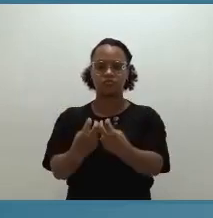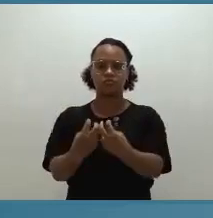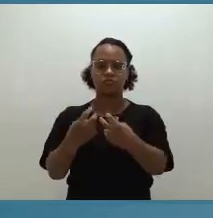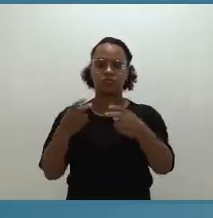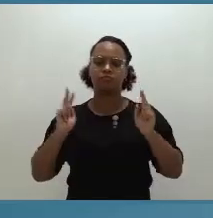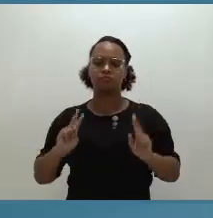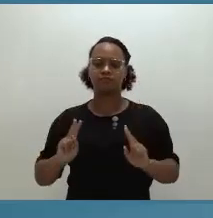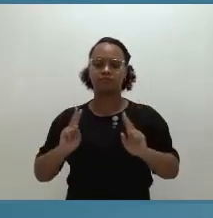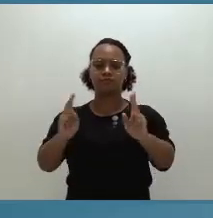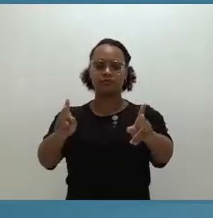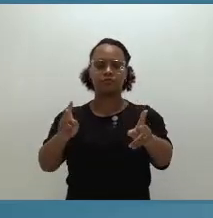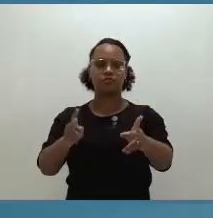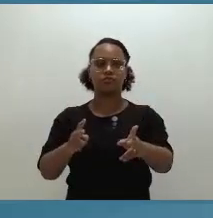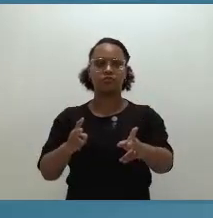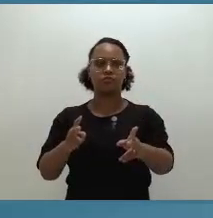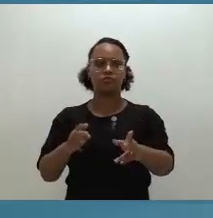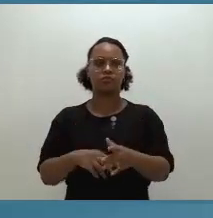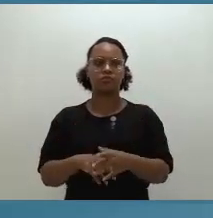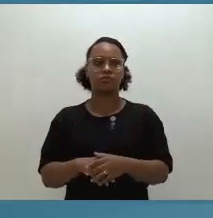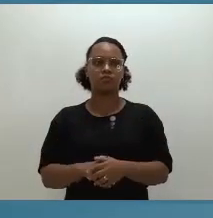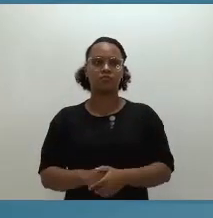do procedimento